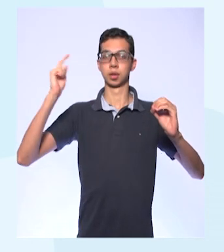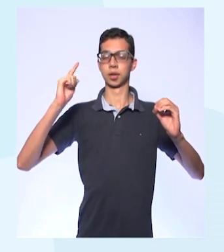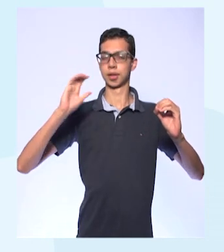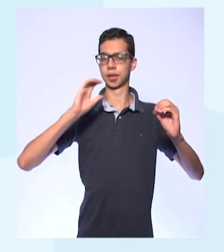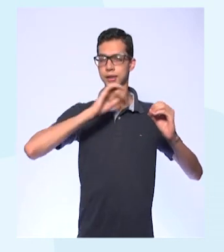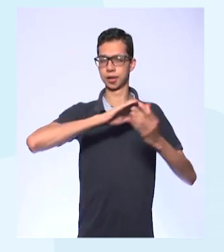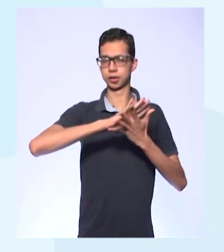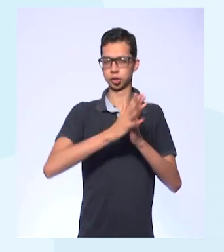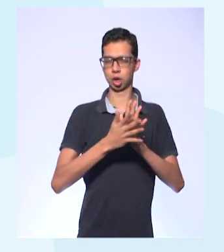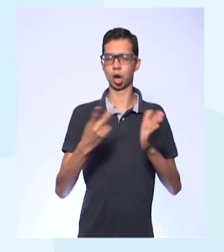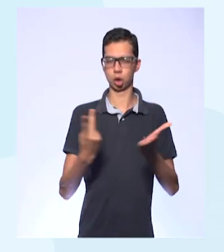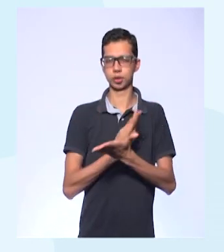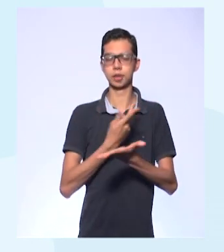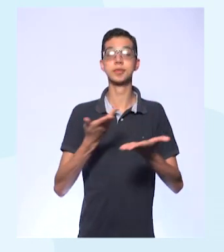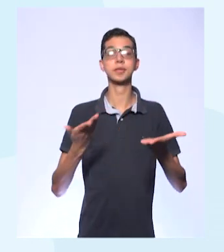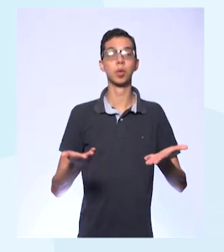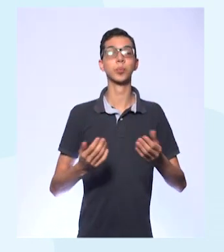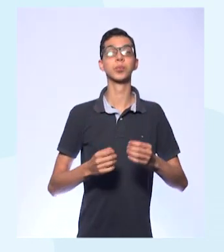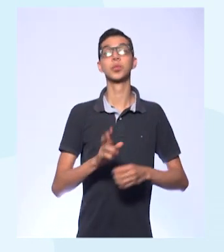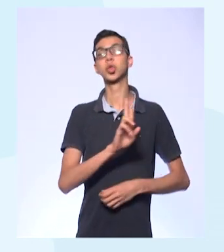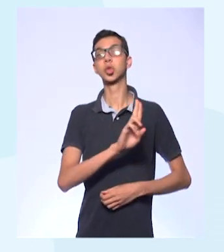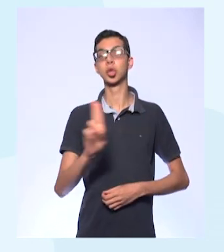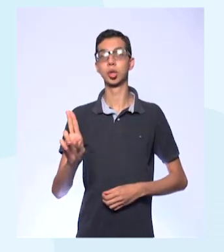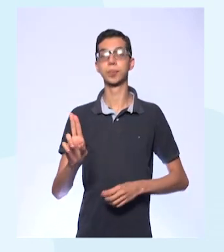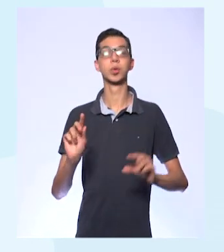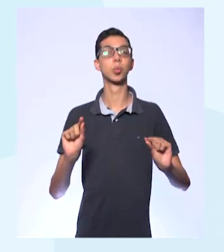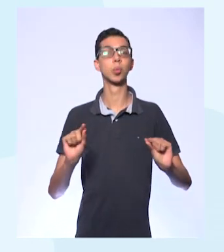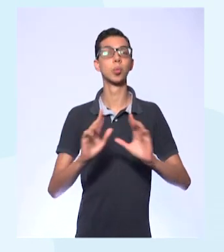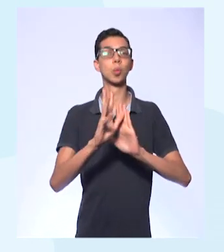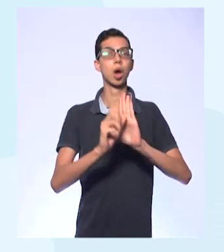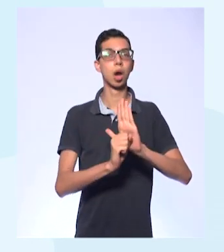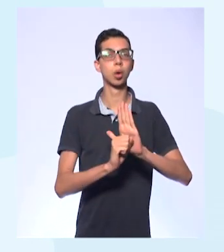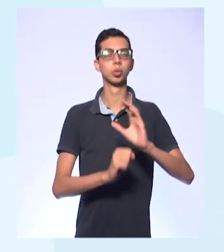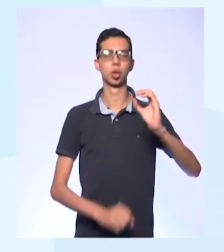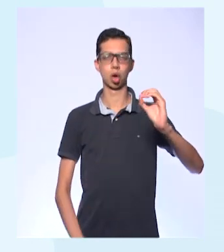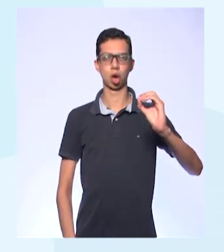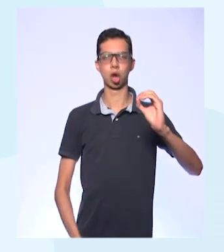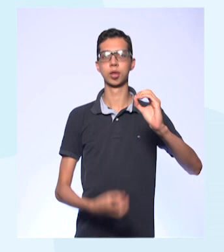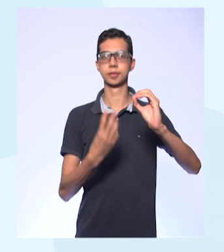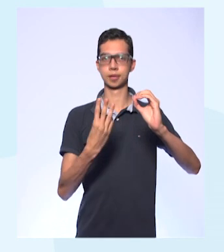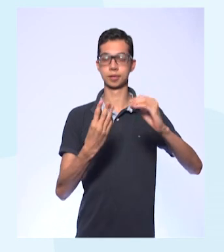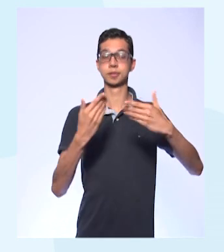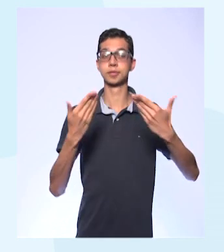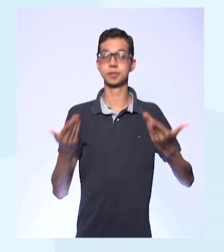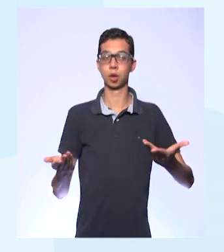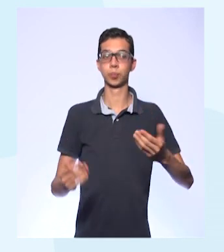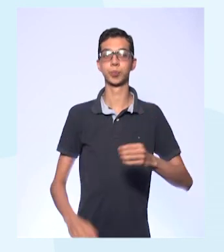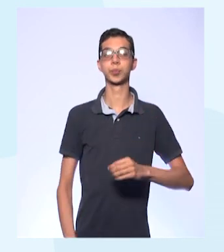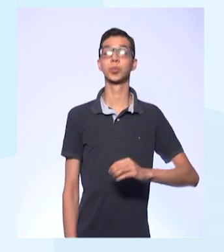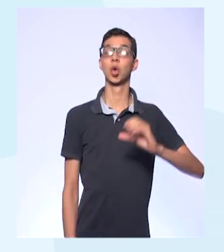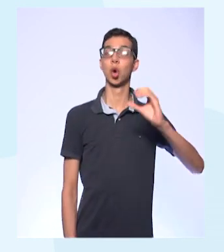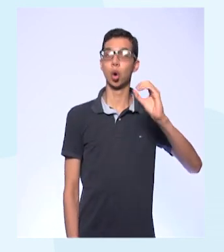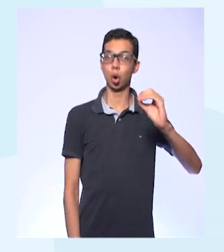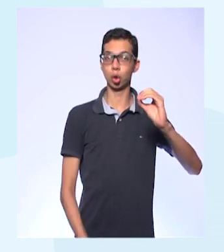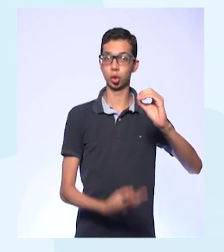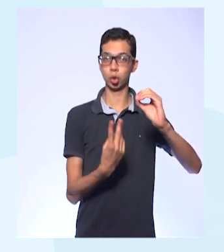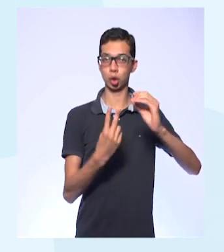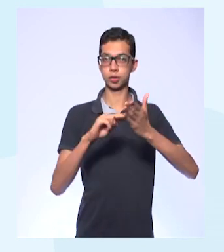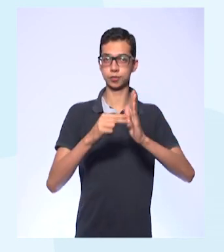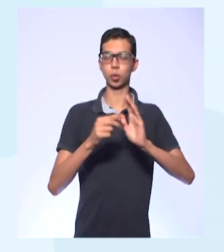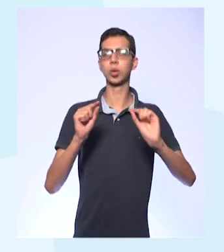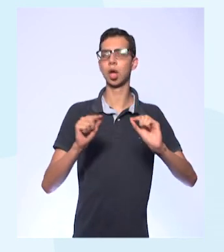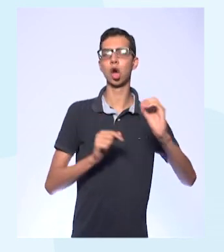quê? O3, perfeito? Então, vamos fazer a leitura. O gás oxigênio, fazendo a leitura dele, o que quer dizer? O2, porque eu